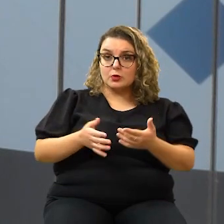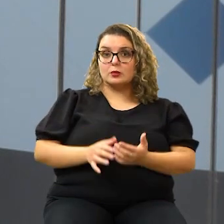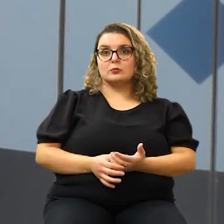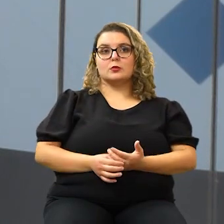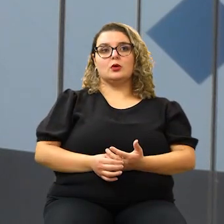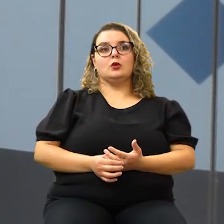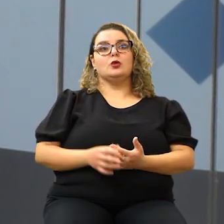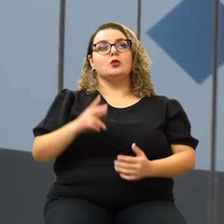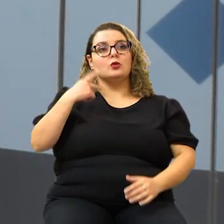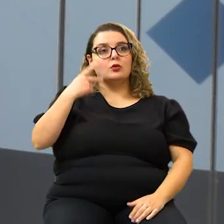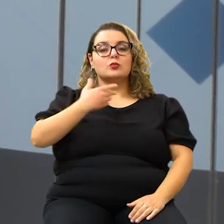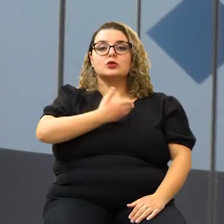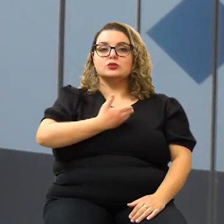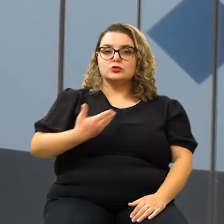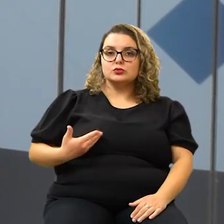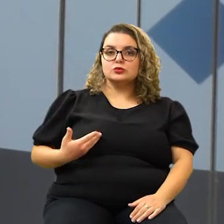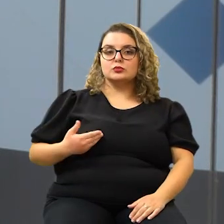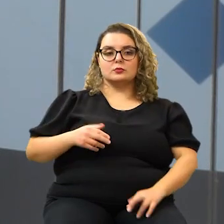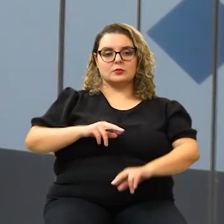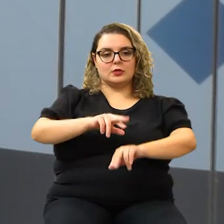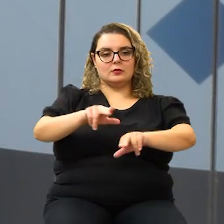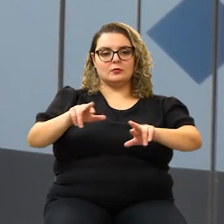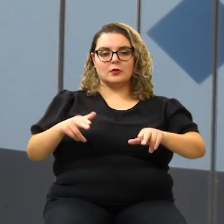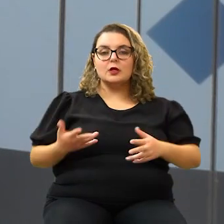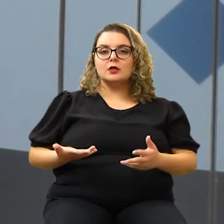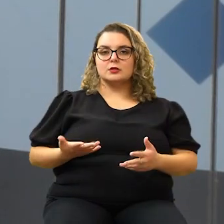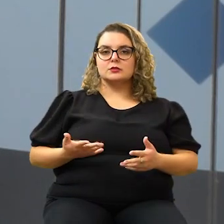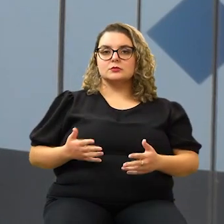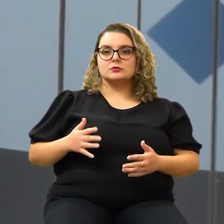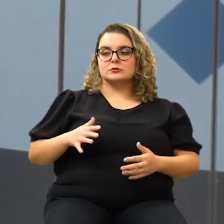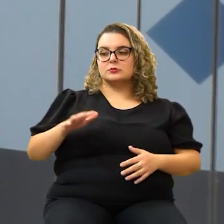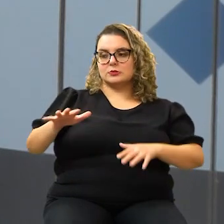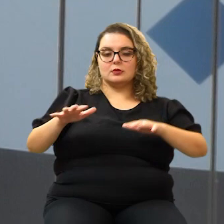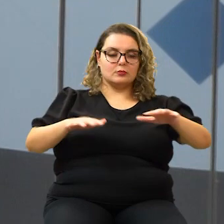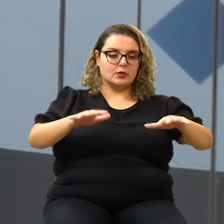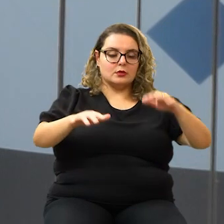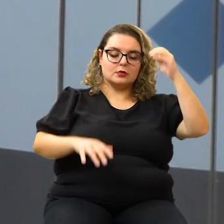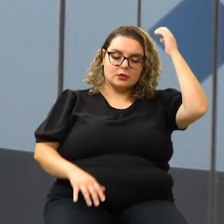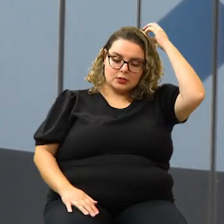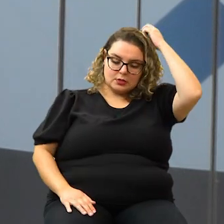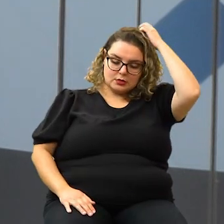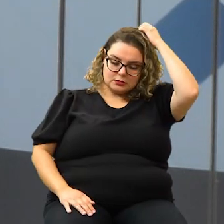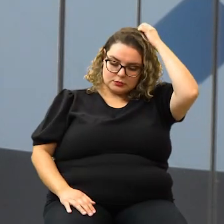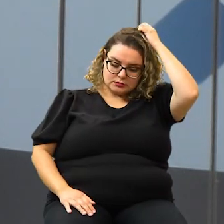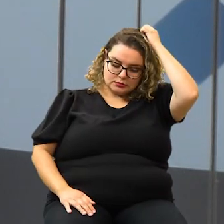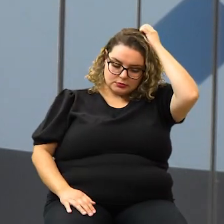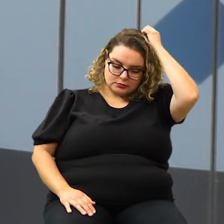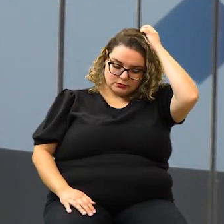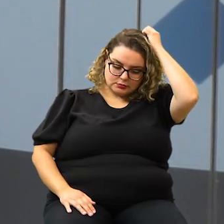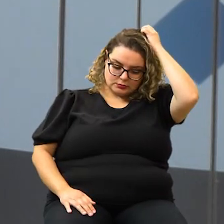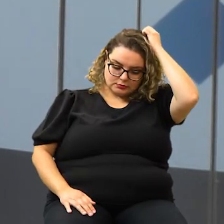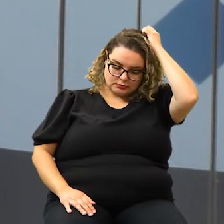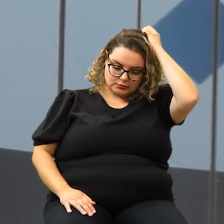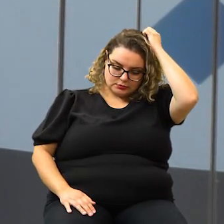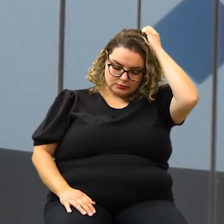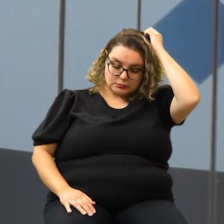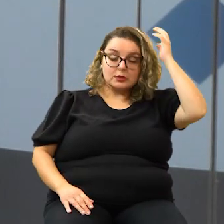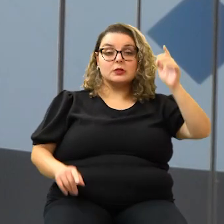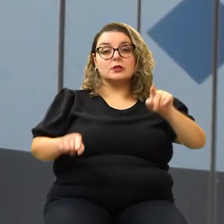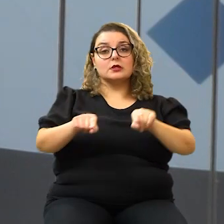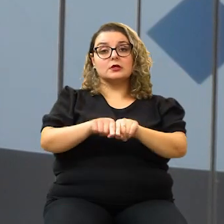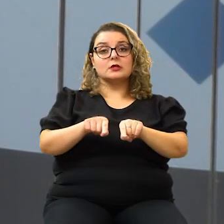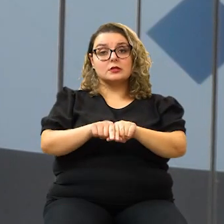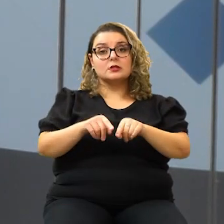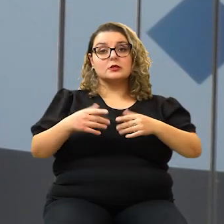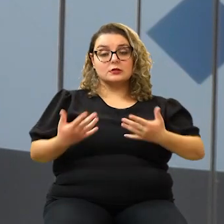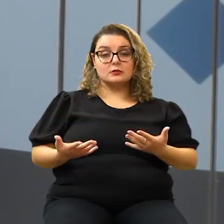políticas públicas para as diversas regiões, né? E também a questão